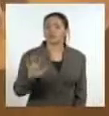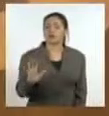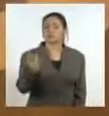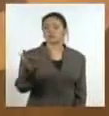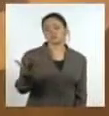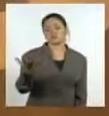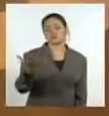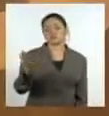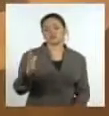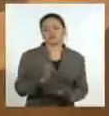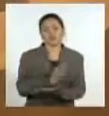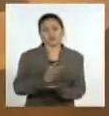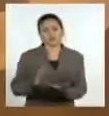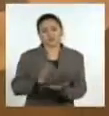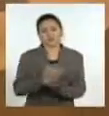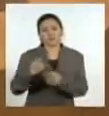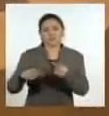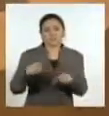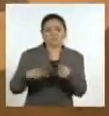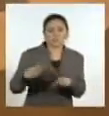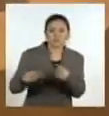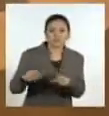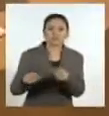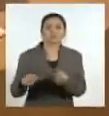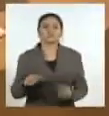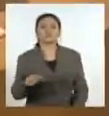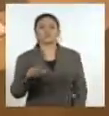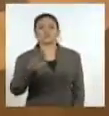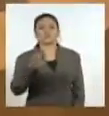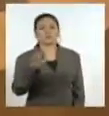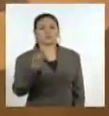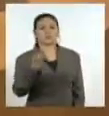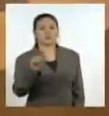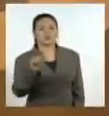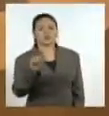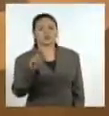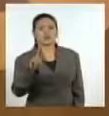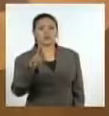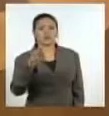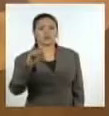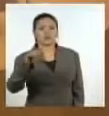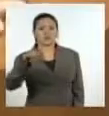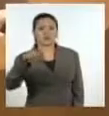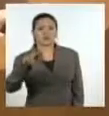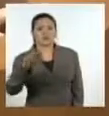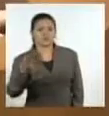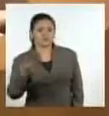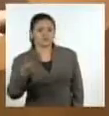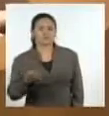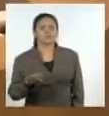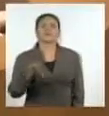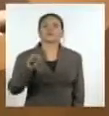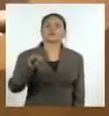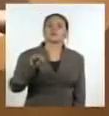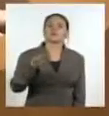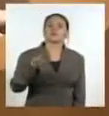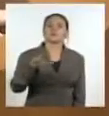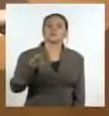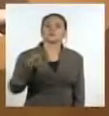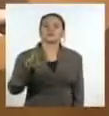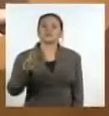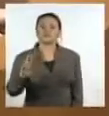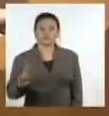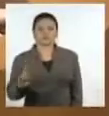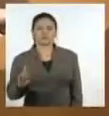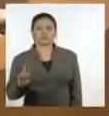pessoas, políticos como Larroque, Clodomir Millet, que gozavam de relação pessoal próxima com Antônio Dino,